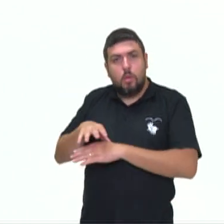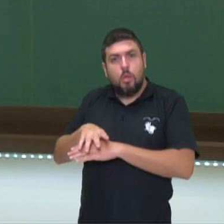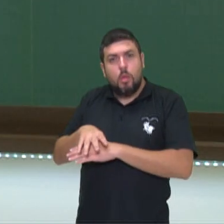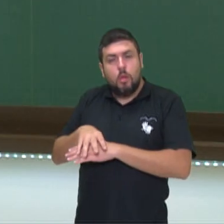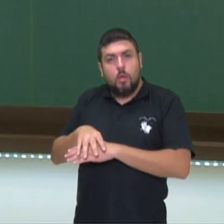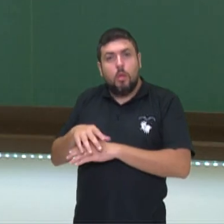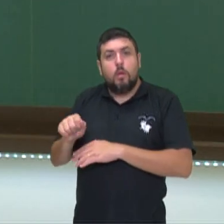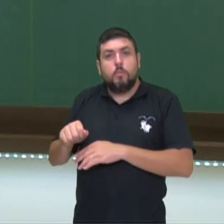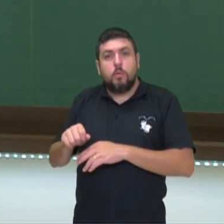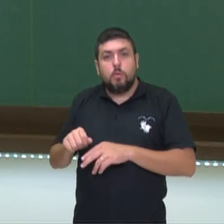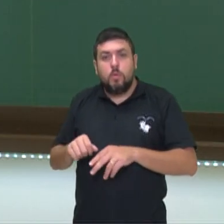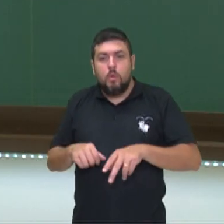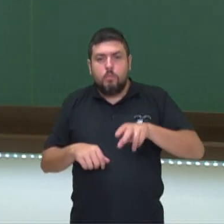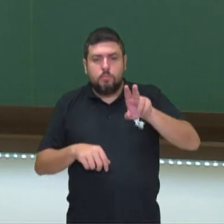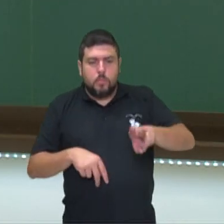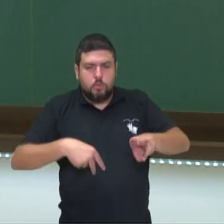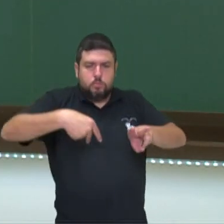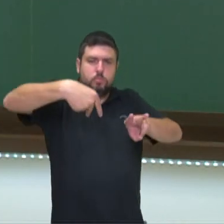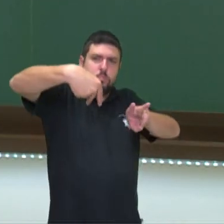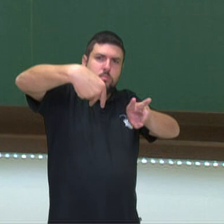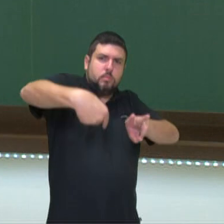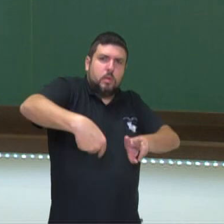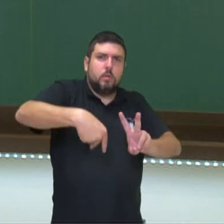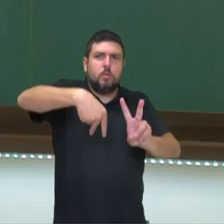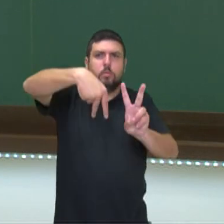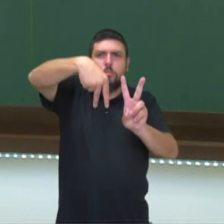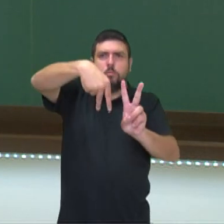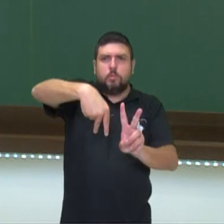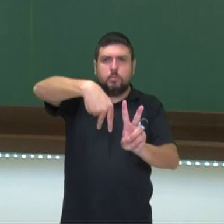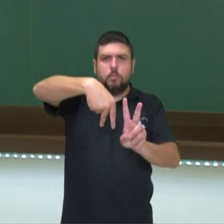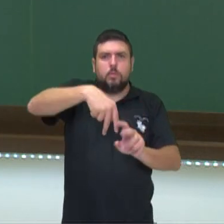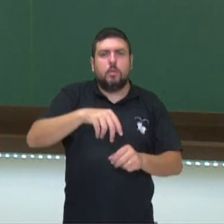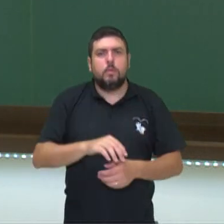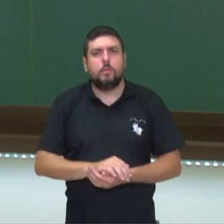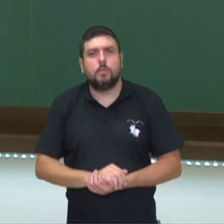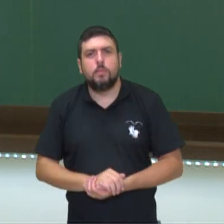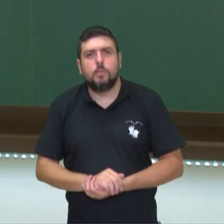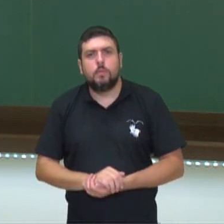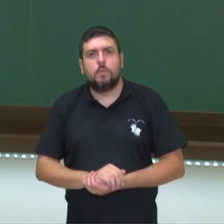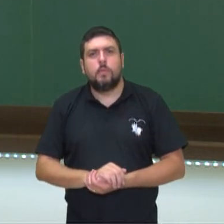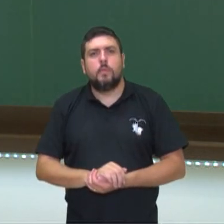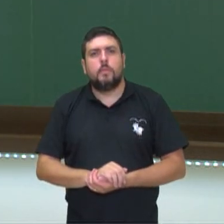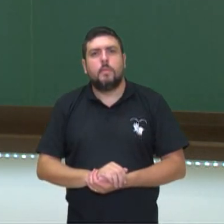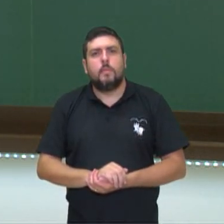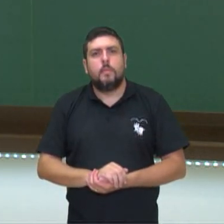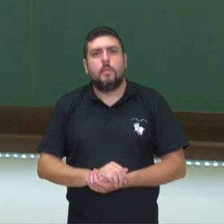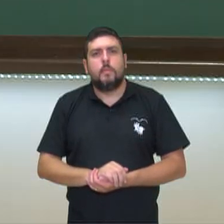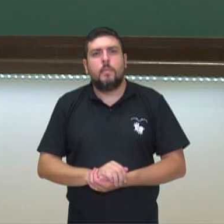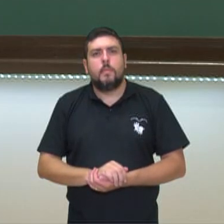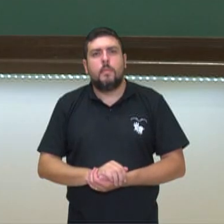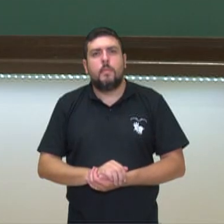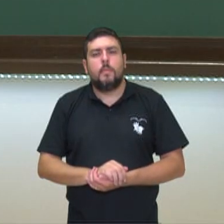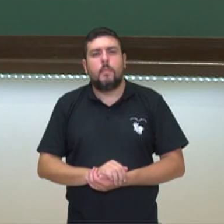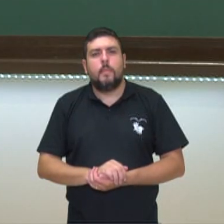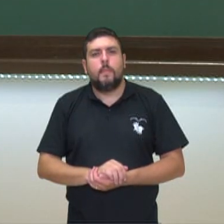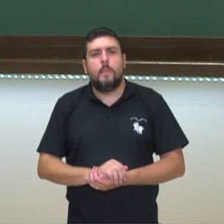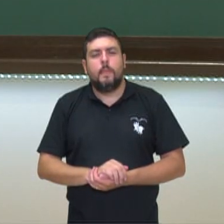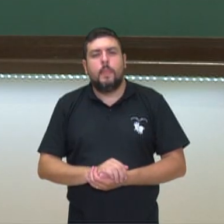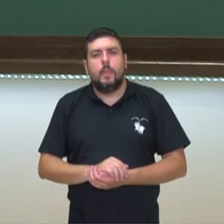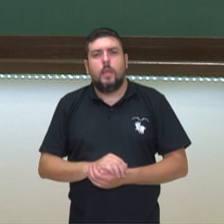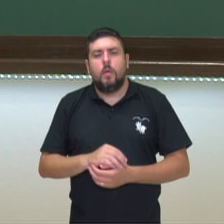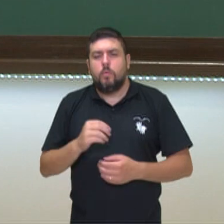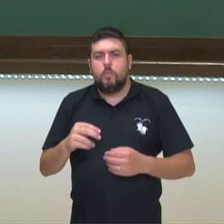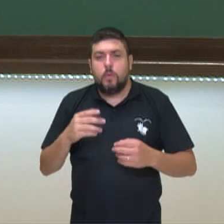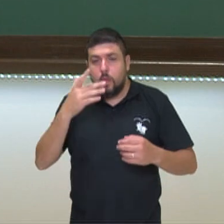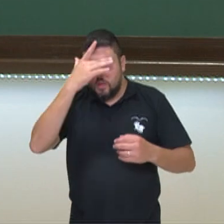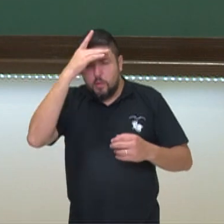em posição invertida com a cabeça nos pés da cama. Olha só como as pessoas